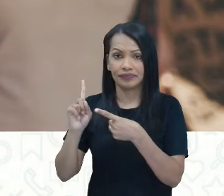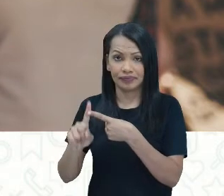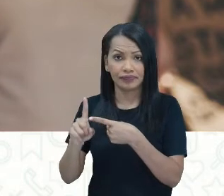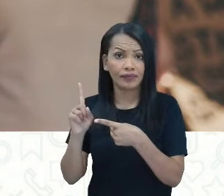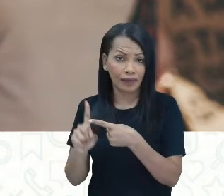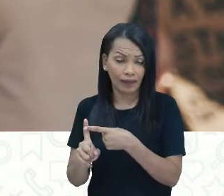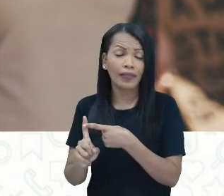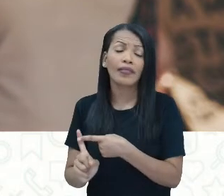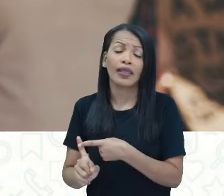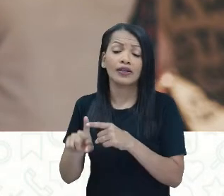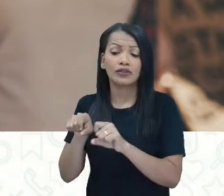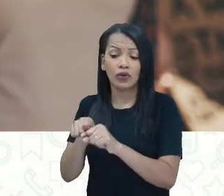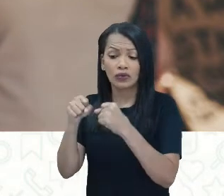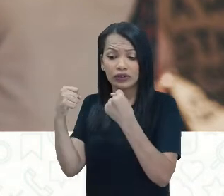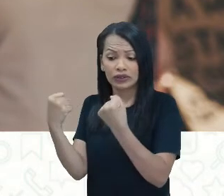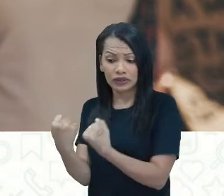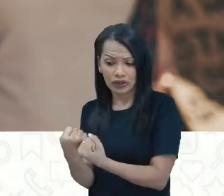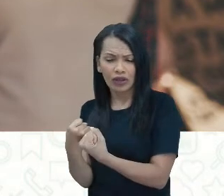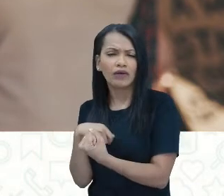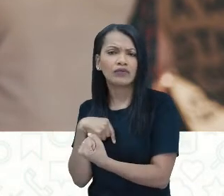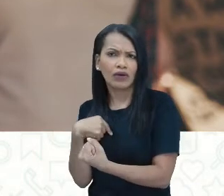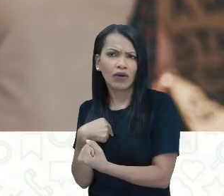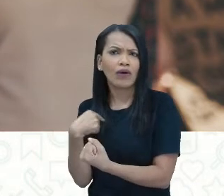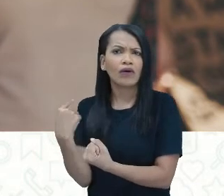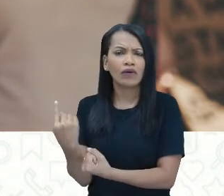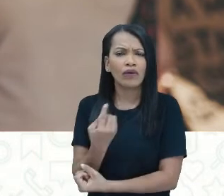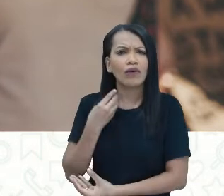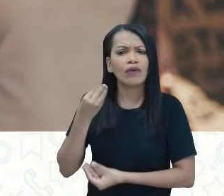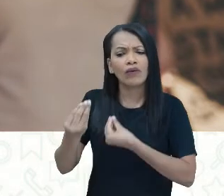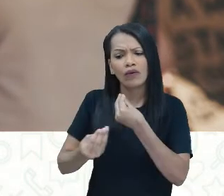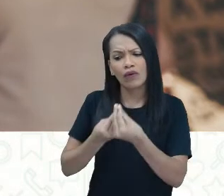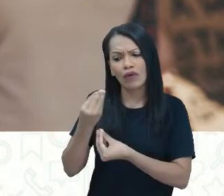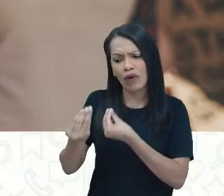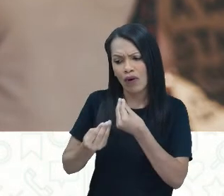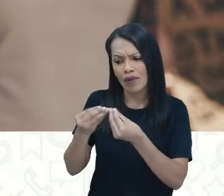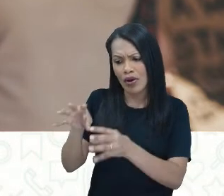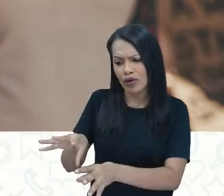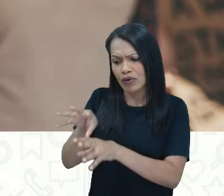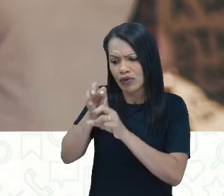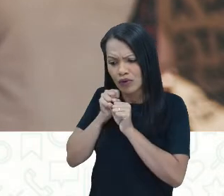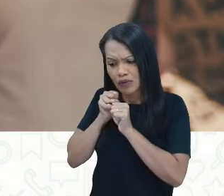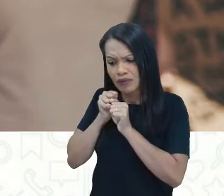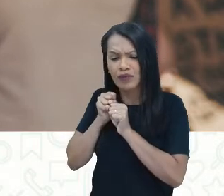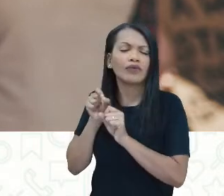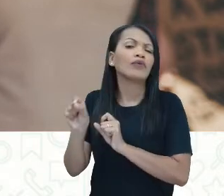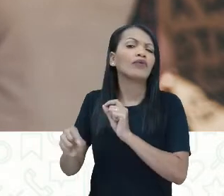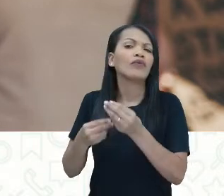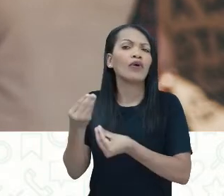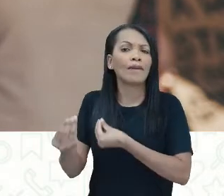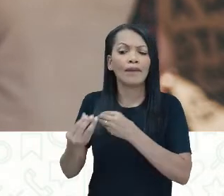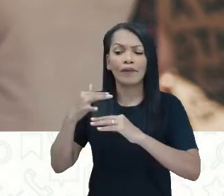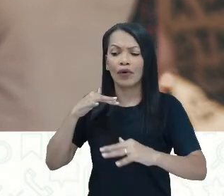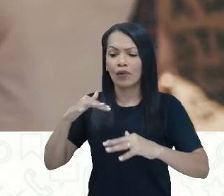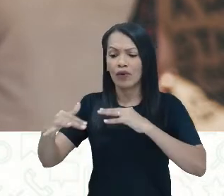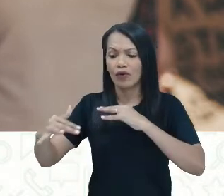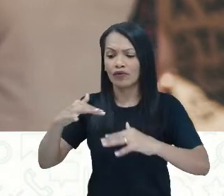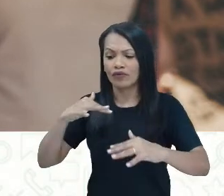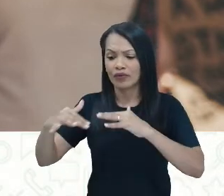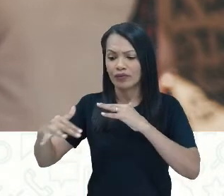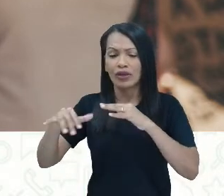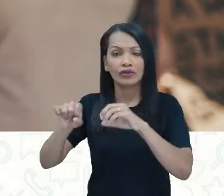foram adquiridos, né, por nós. E como, professora, foi adquirido? Através dos movimentos